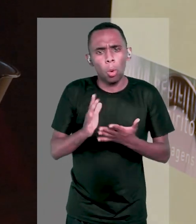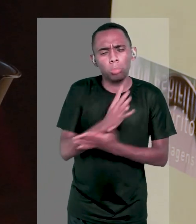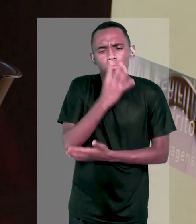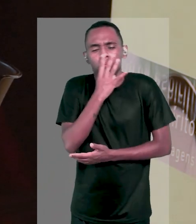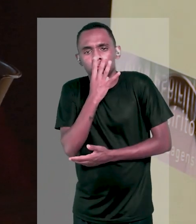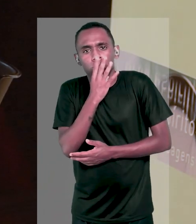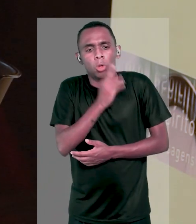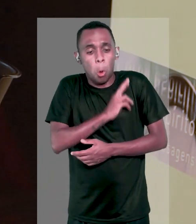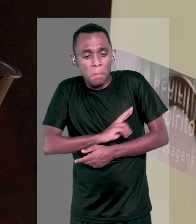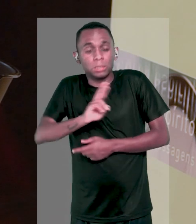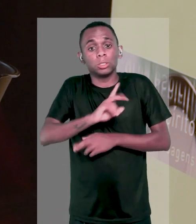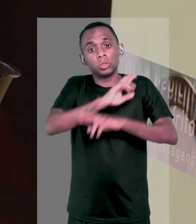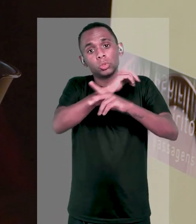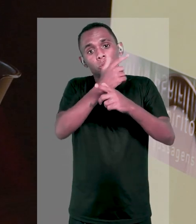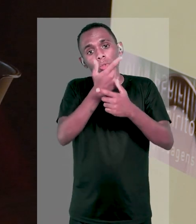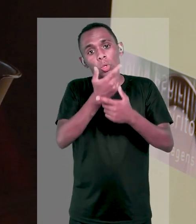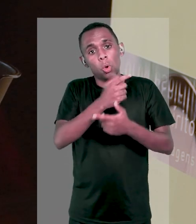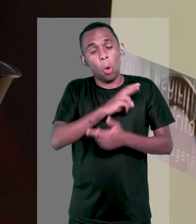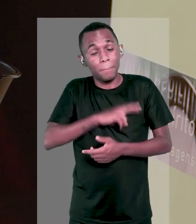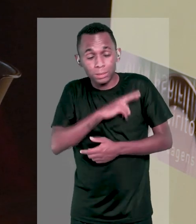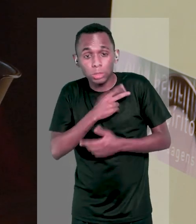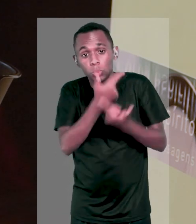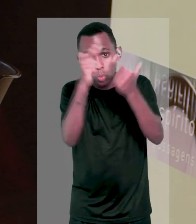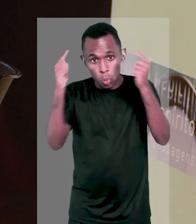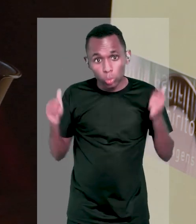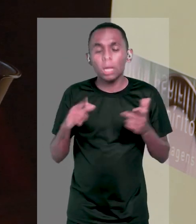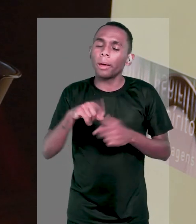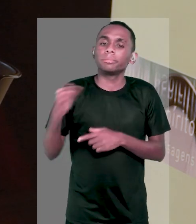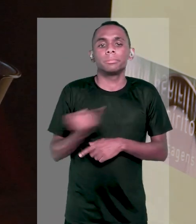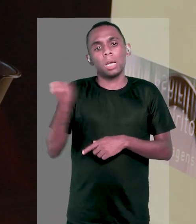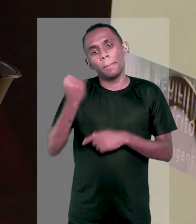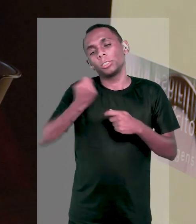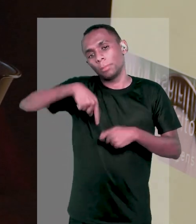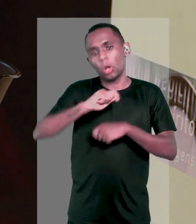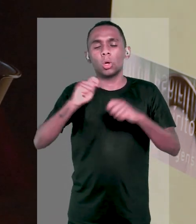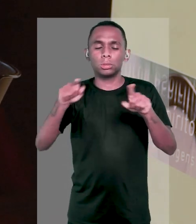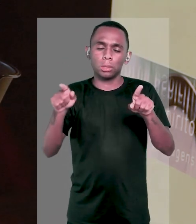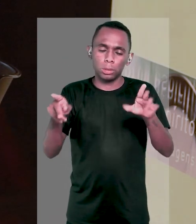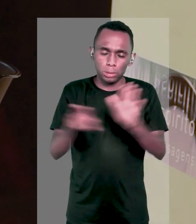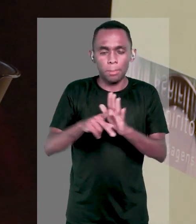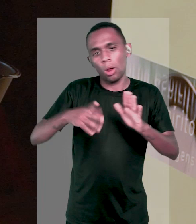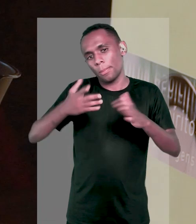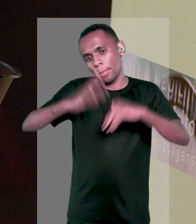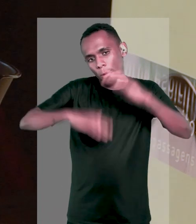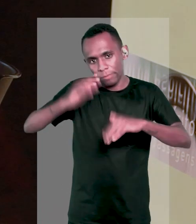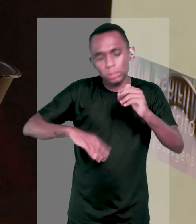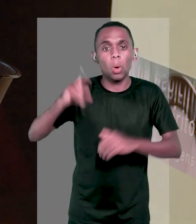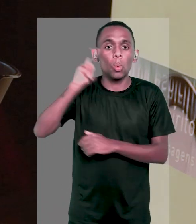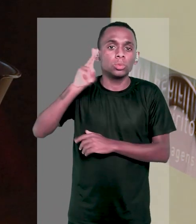nós e para os historiadores da arte muito úteis porque eles regrupam um certo número de obras que de fato tem